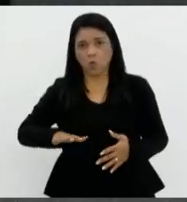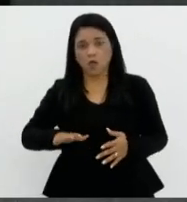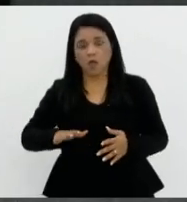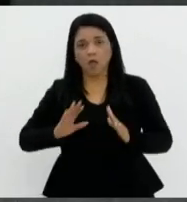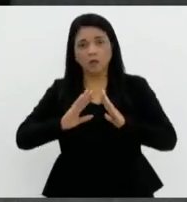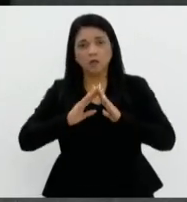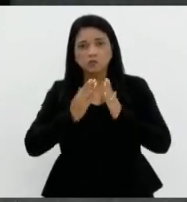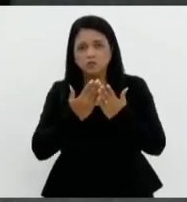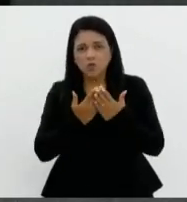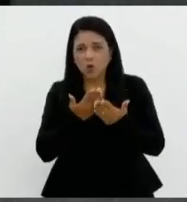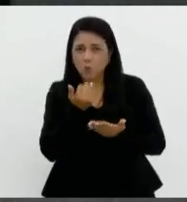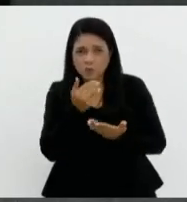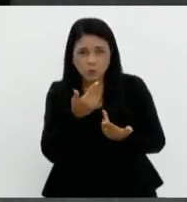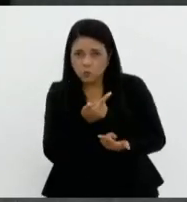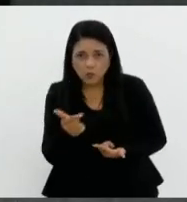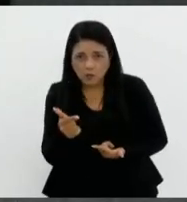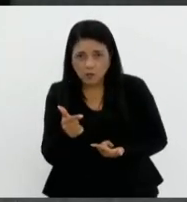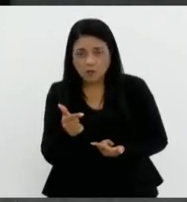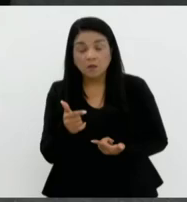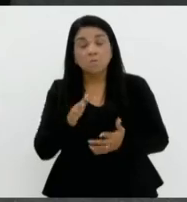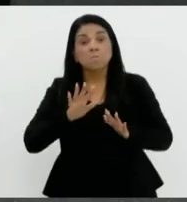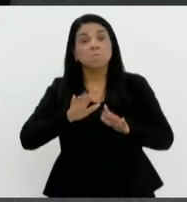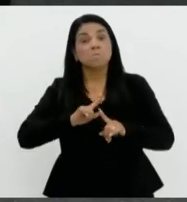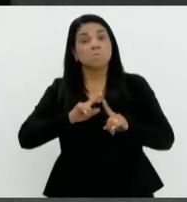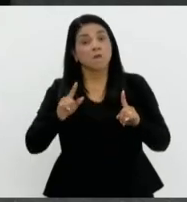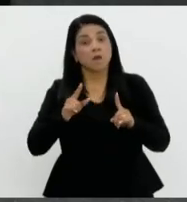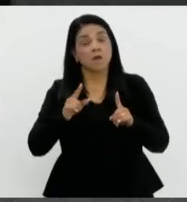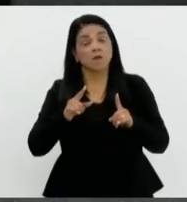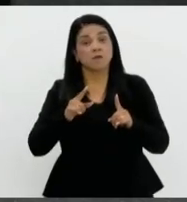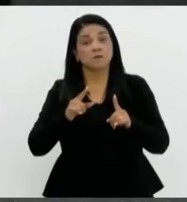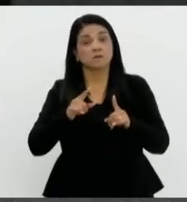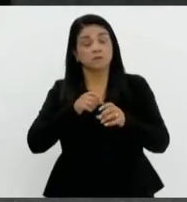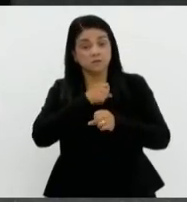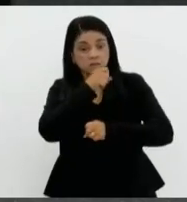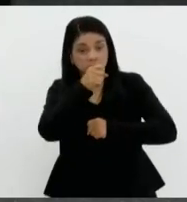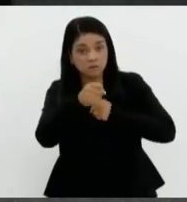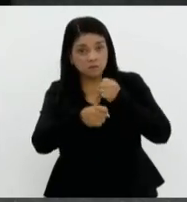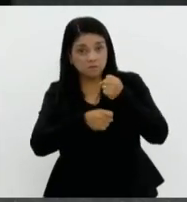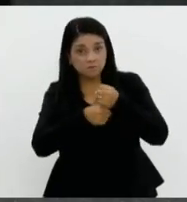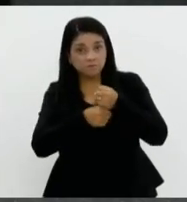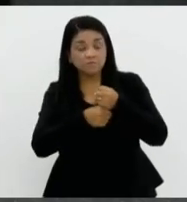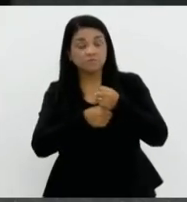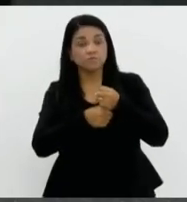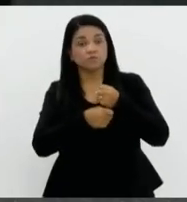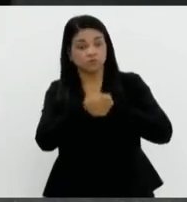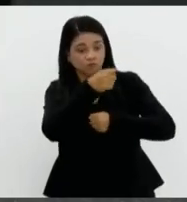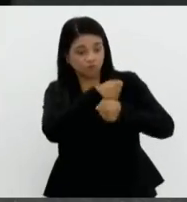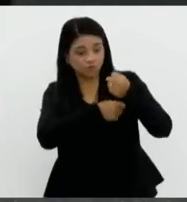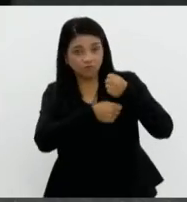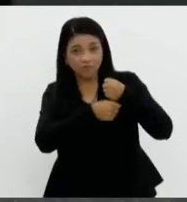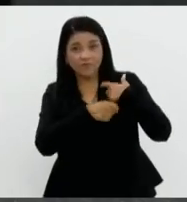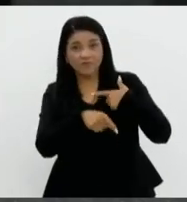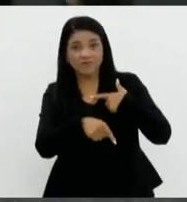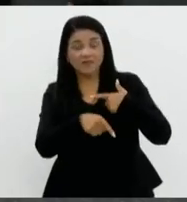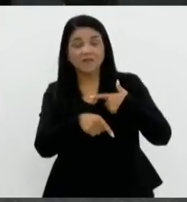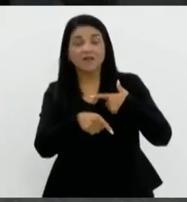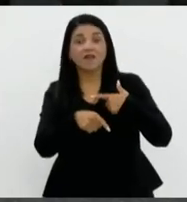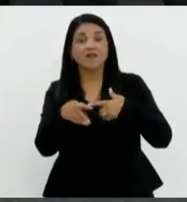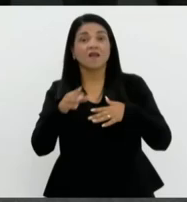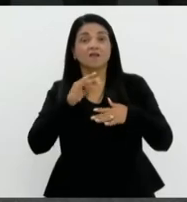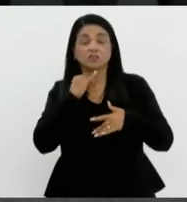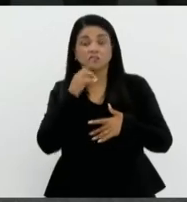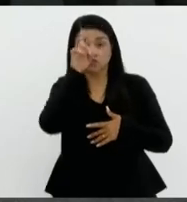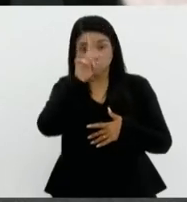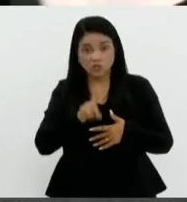sem merenda, mas nessa virada de ano, muitas vezes há um descompasso e os diretores dizem que as escolas